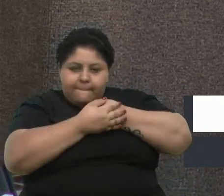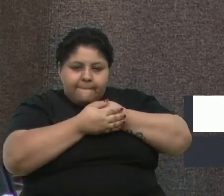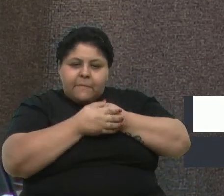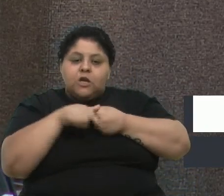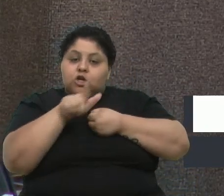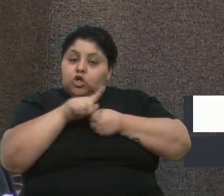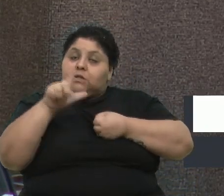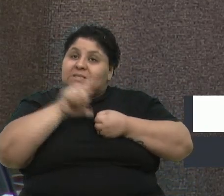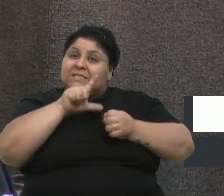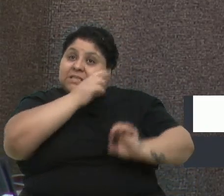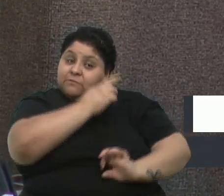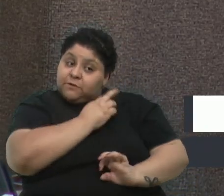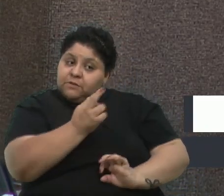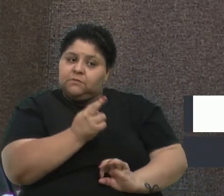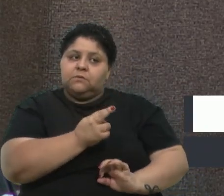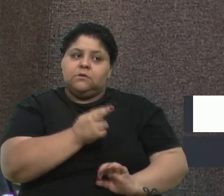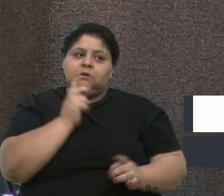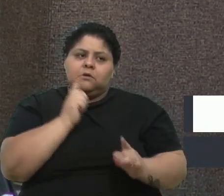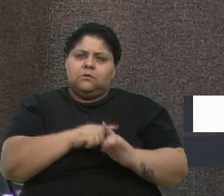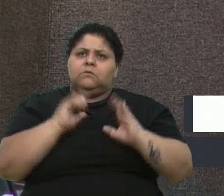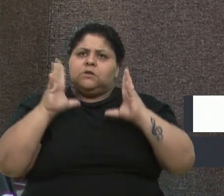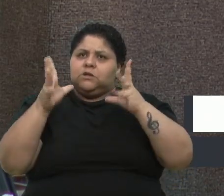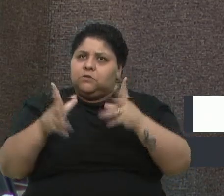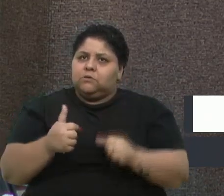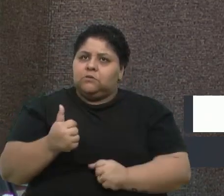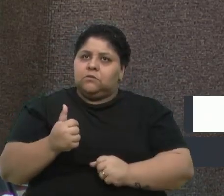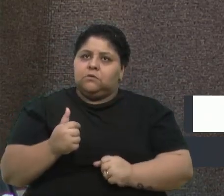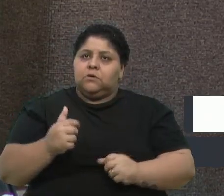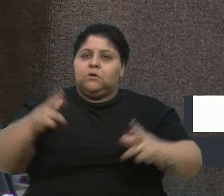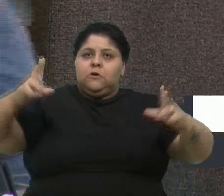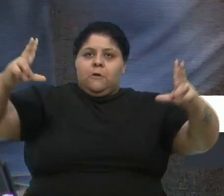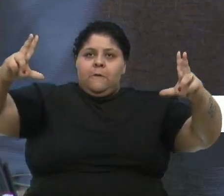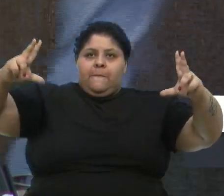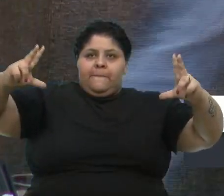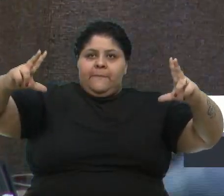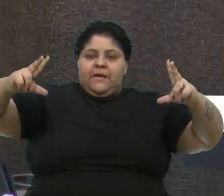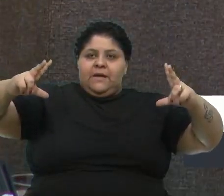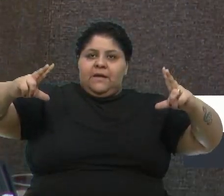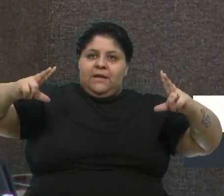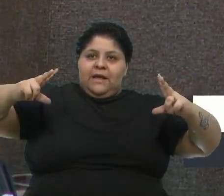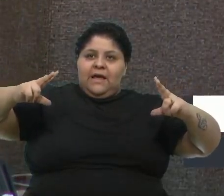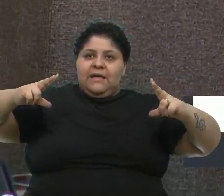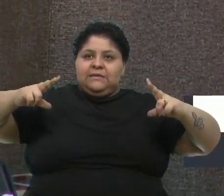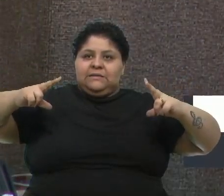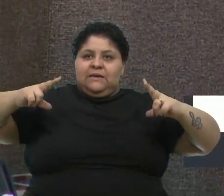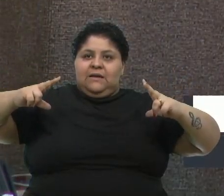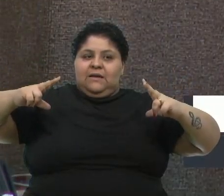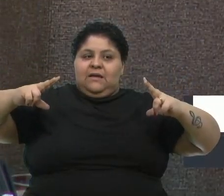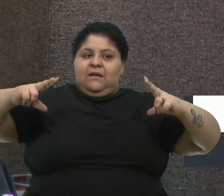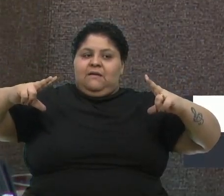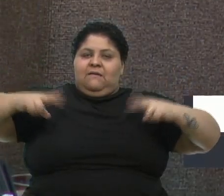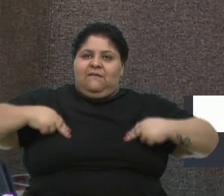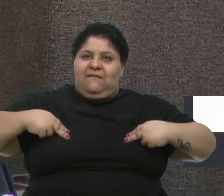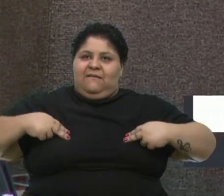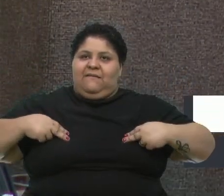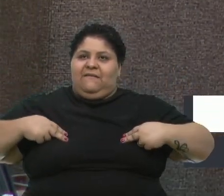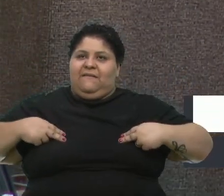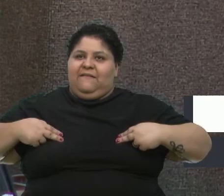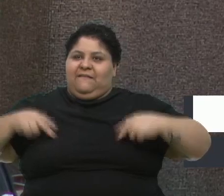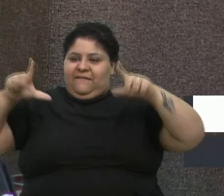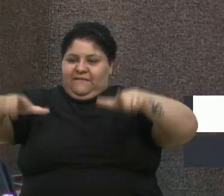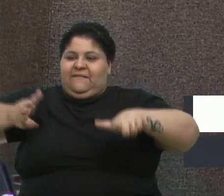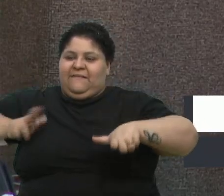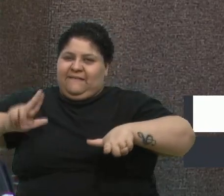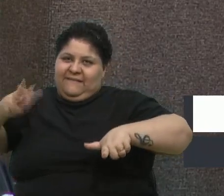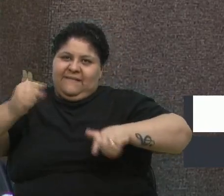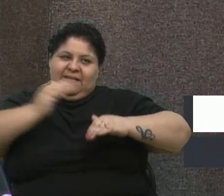que apresentar para a sociedade, porque todas elas merecem o mesmo espaço. E isso é fundamental, que a gente cada vez mais qualifique